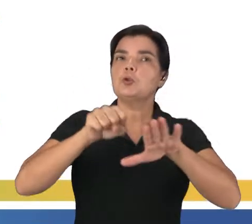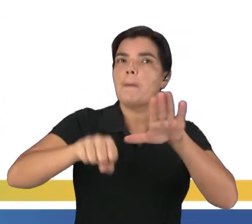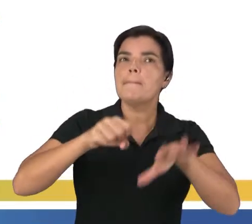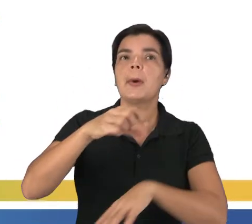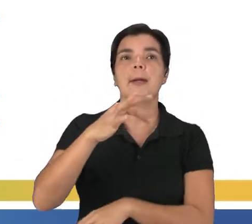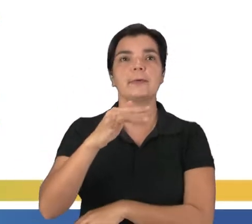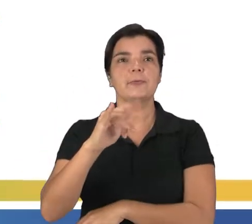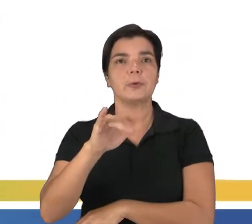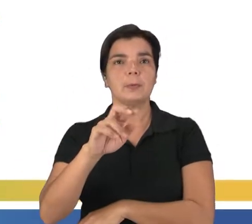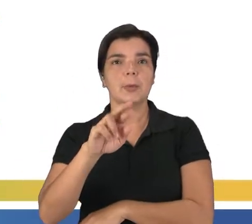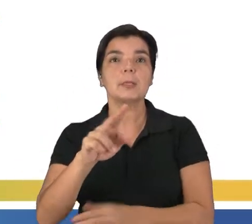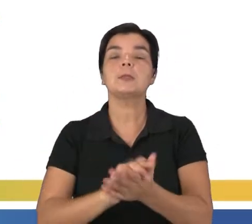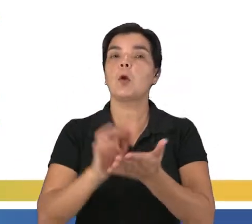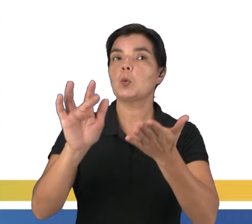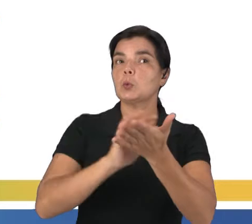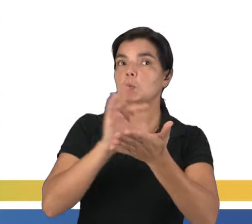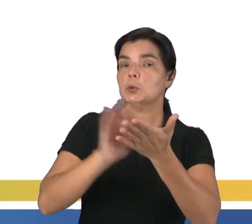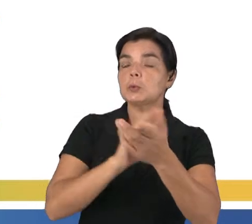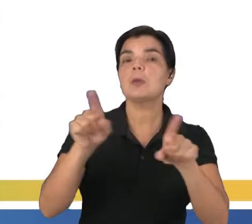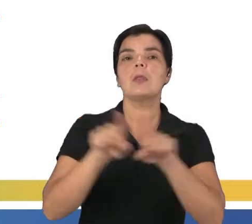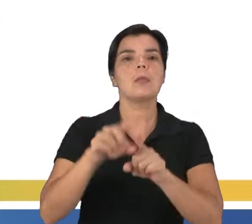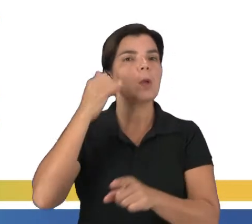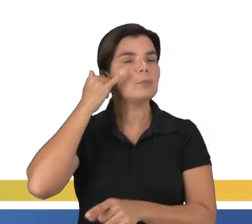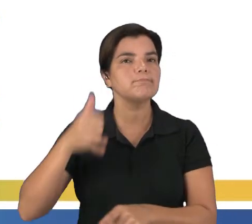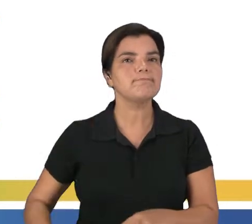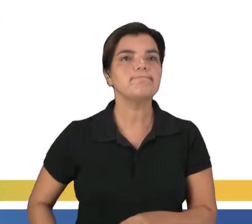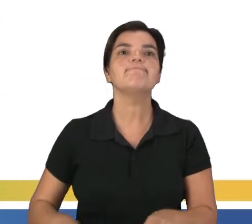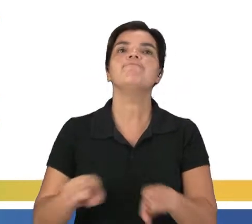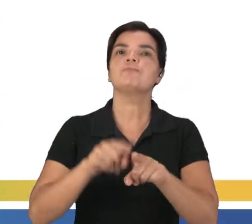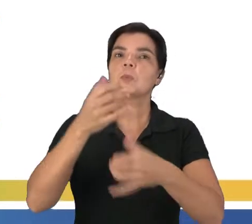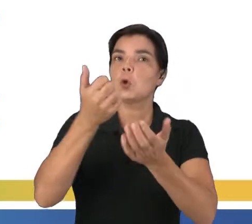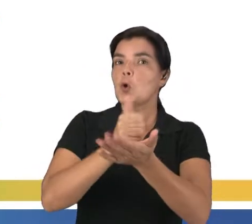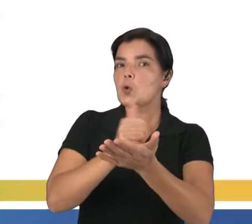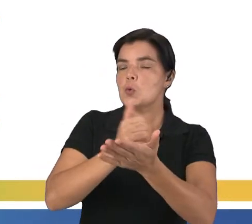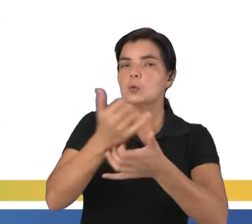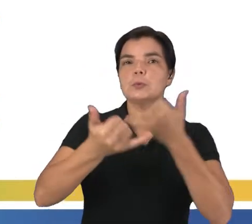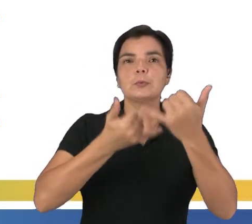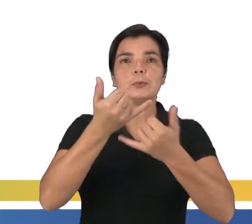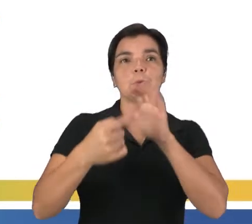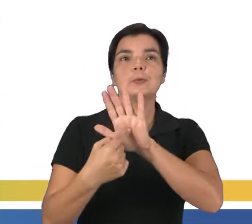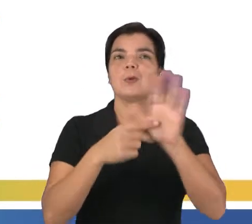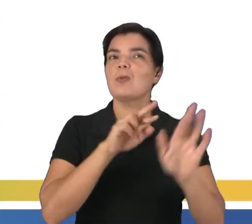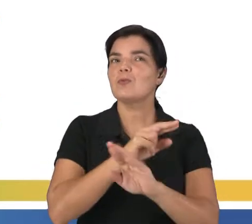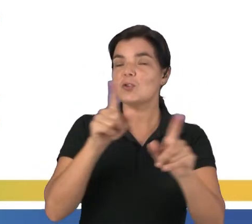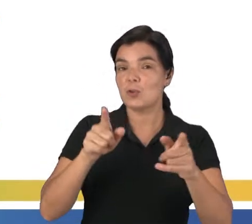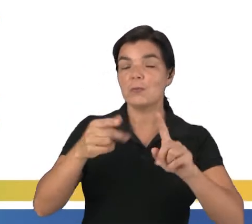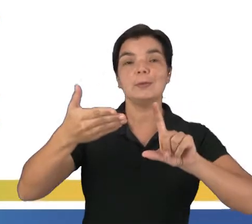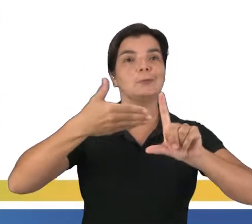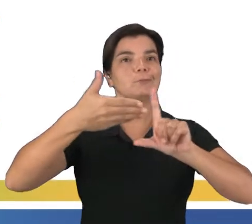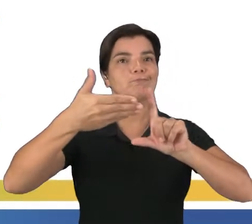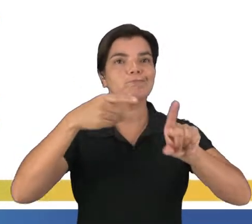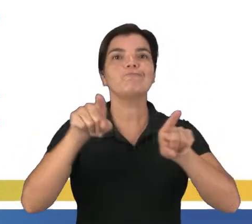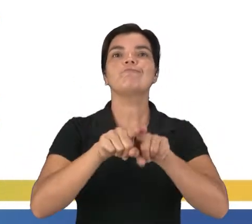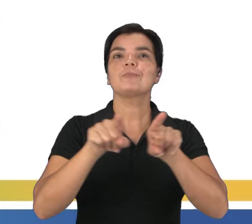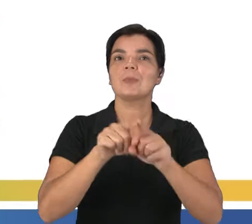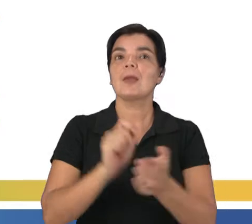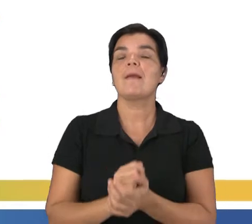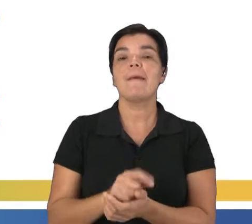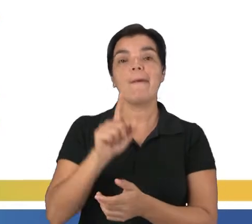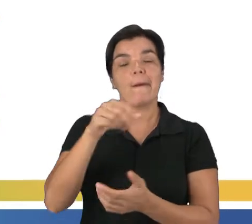em consoles, em tablets e celulares. Os jogos eletrônicos se manifestam em diferentes plataformas.